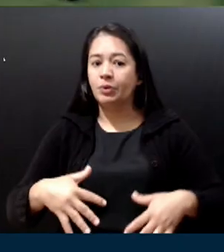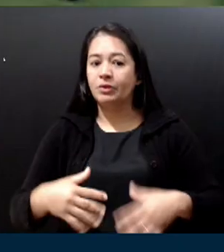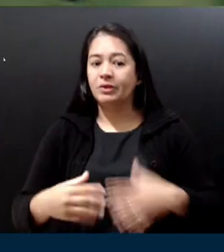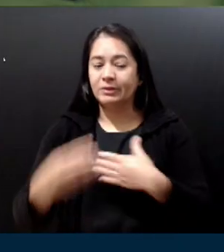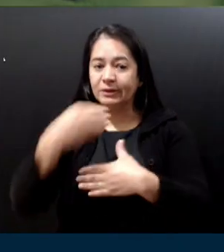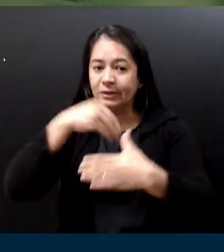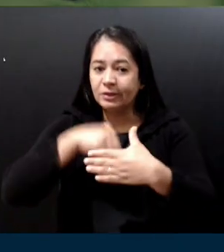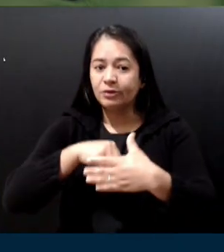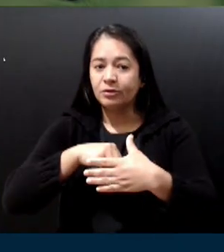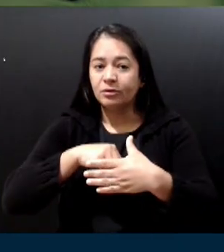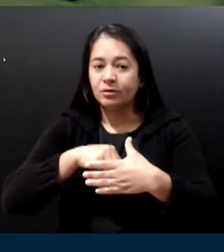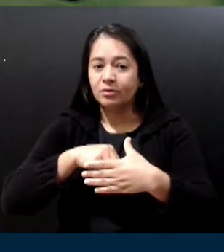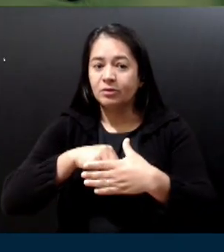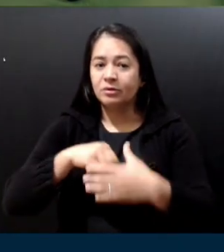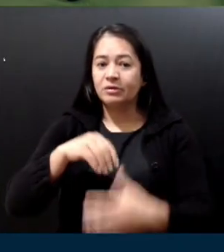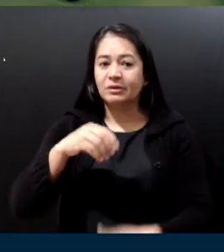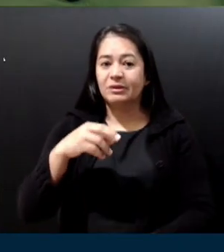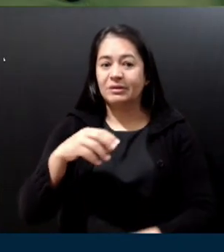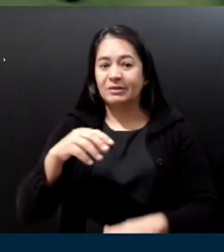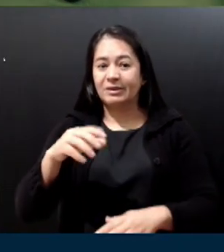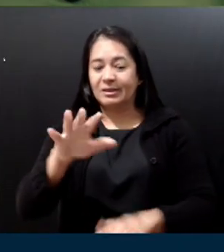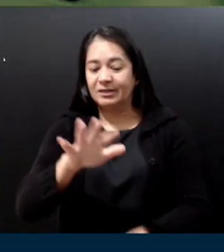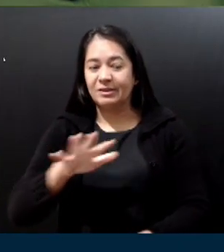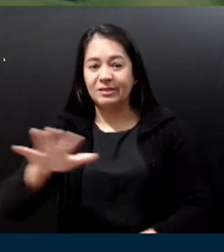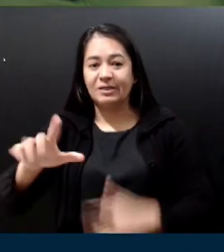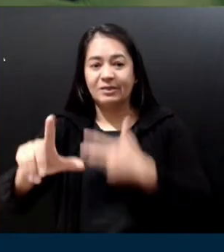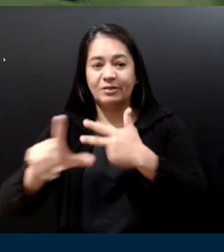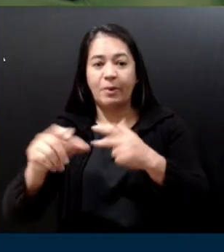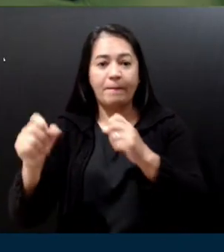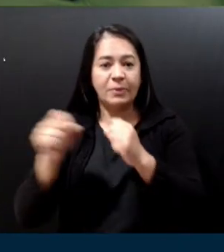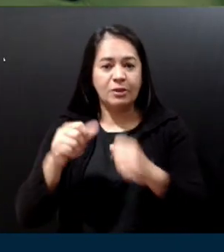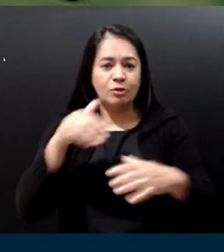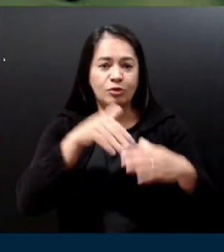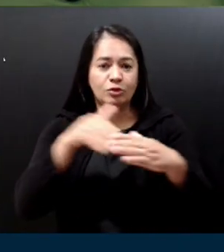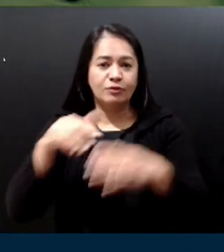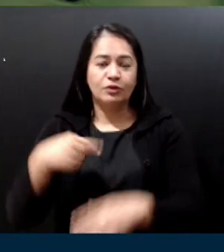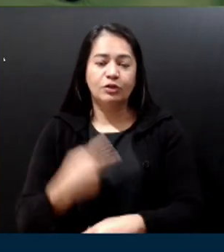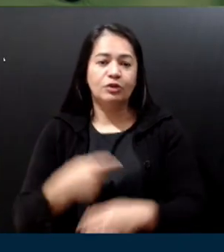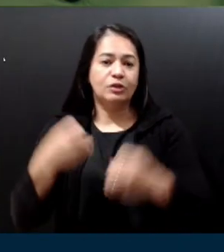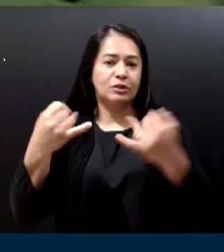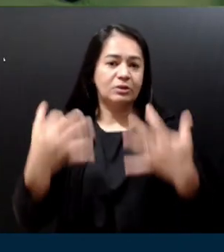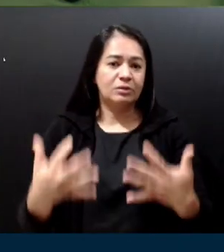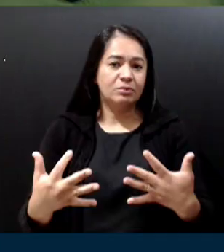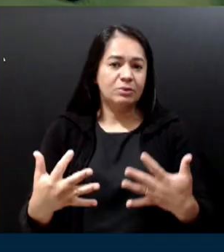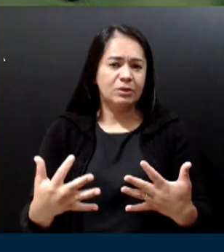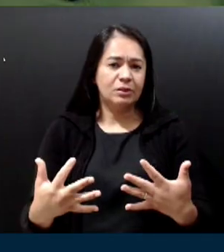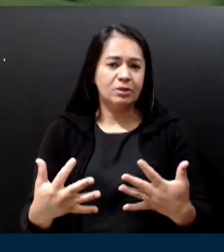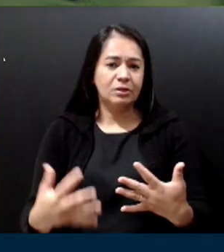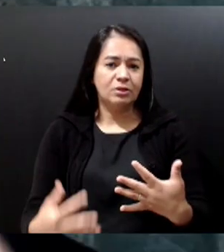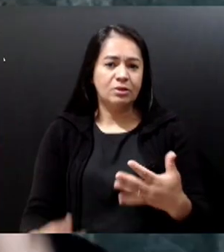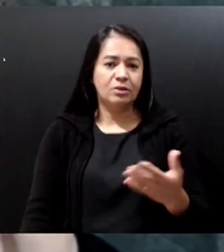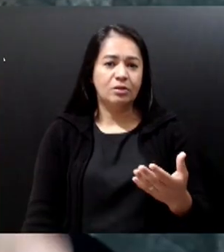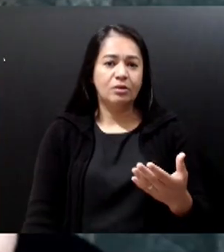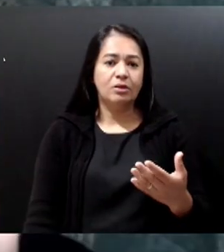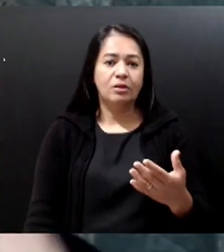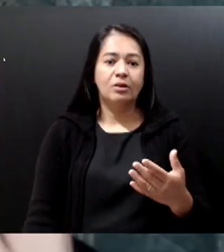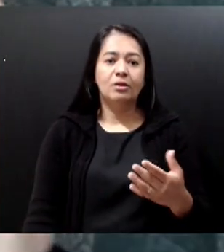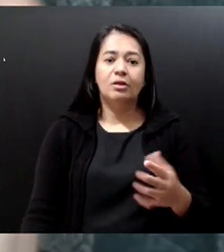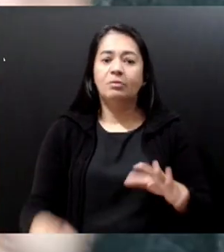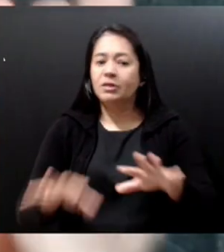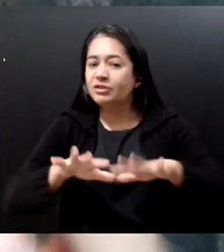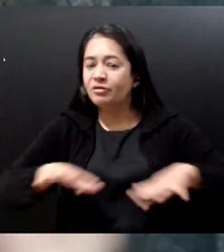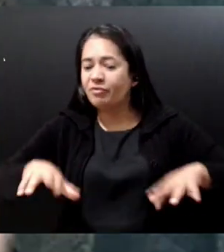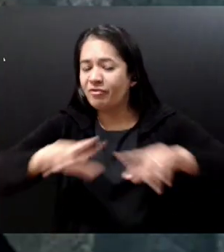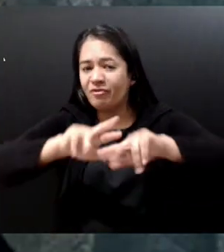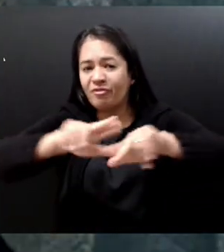votos, e a gente está falando não só de uma política pentecostal, mas a CNBB, a Igreja Católica, também tem parlamentares,